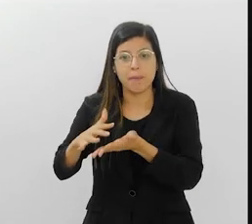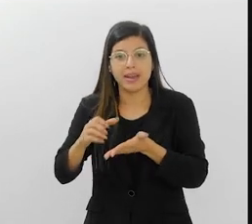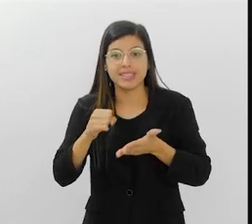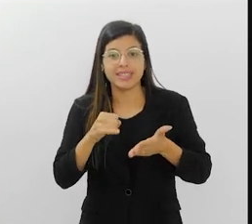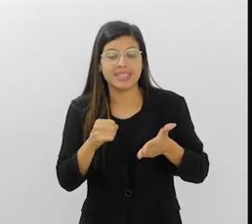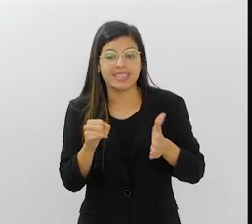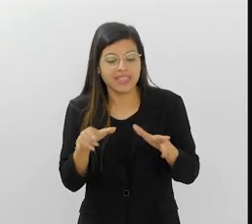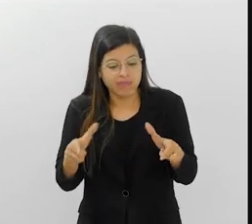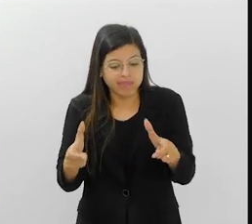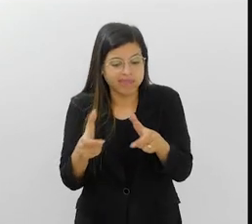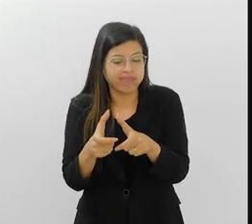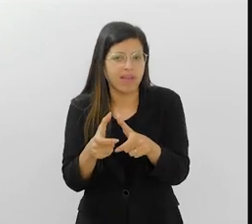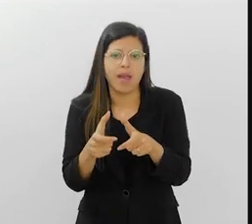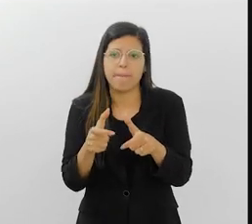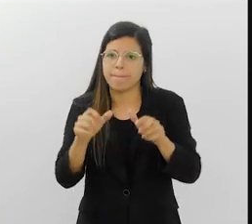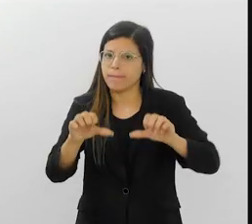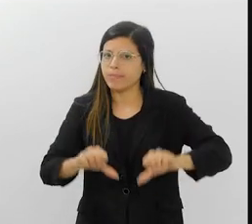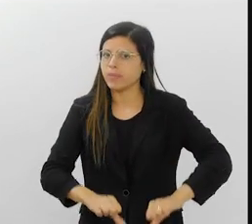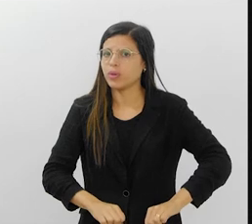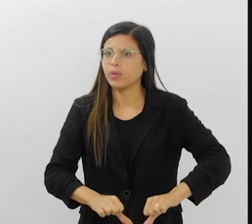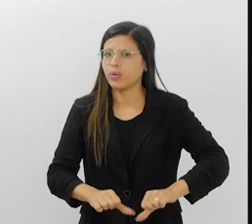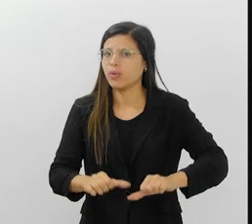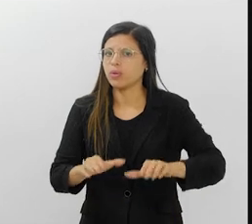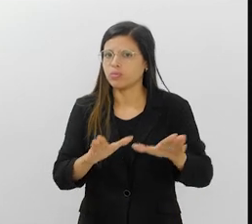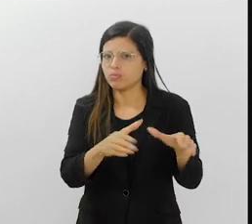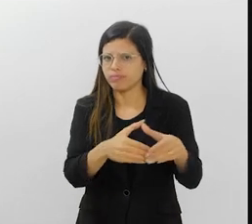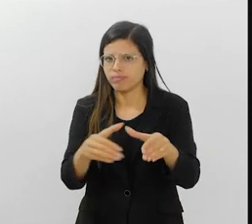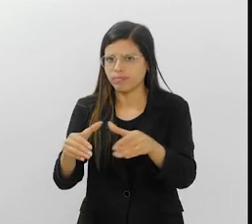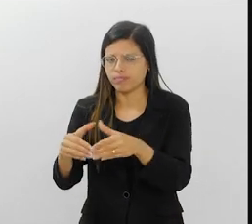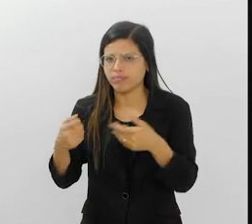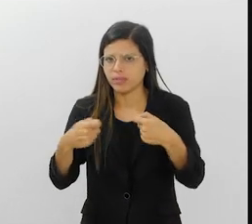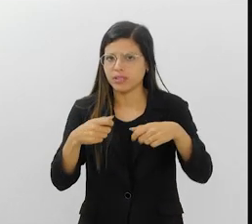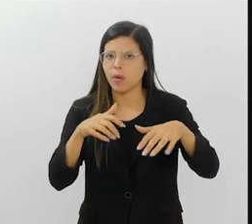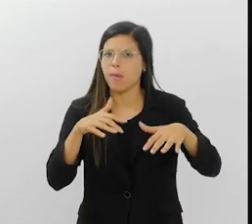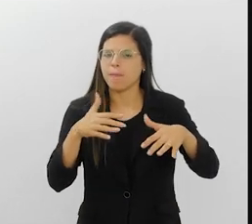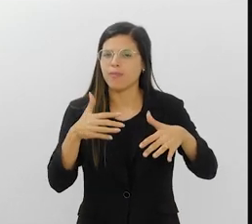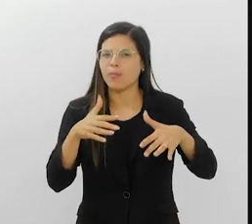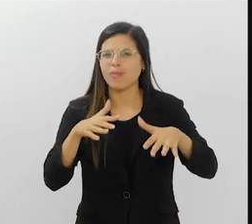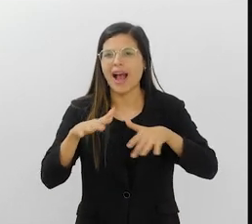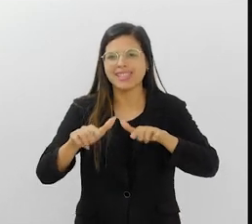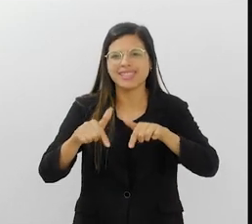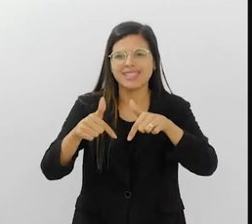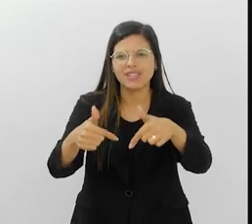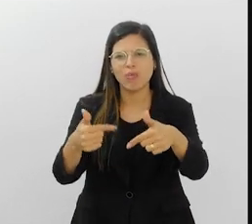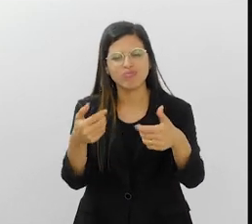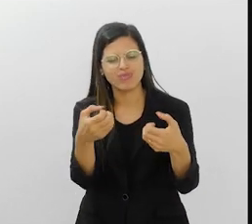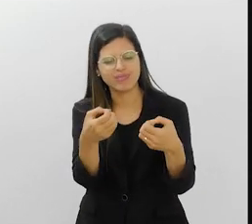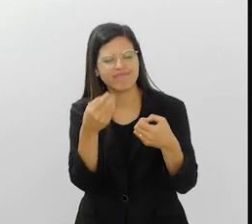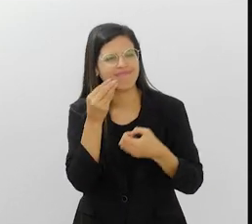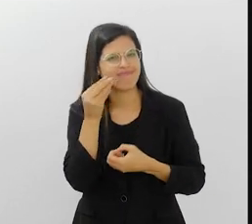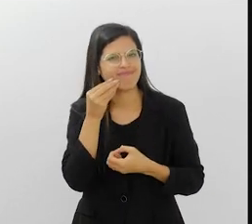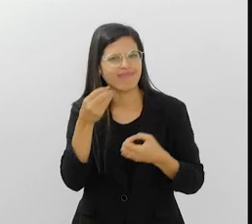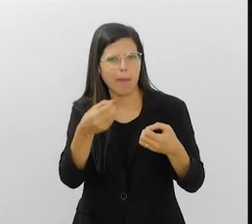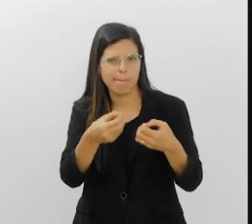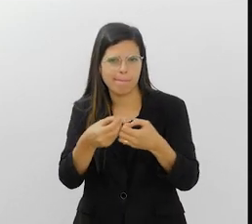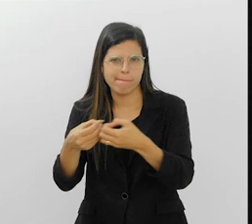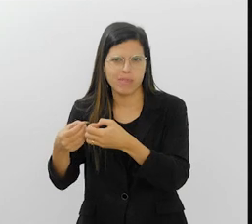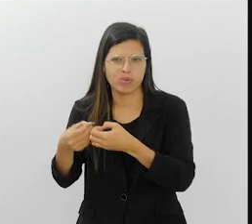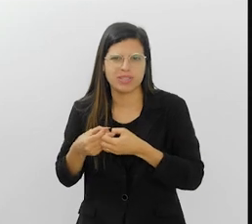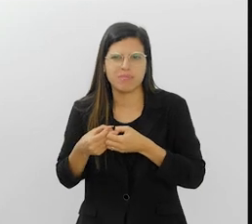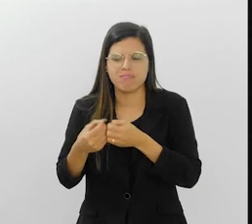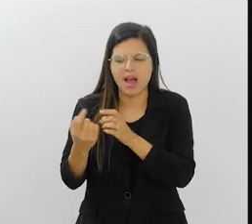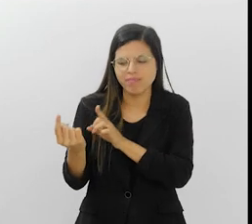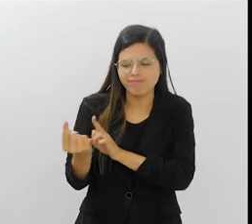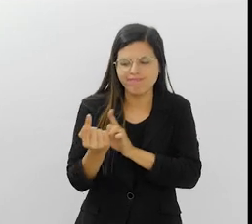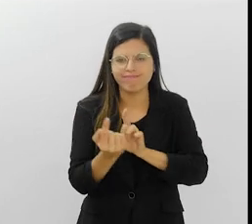vai ficar pior. Eu acho que as escolas, aliás, poderiam fazer um movimento de aproximação desses jovens. Eu acho